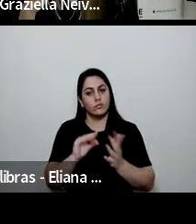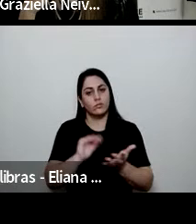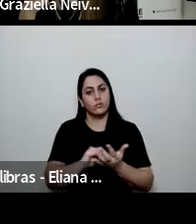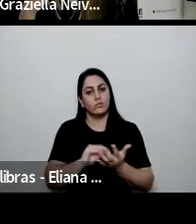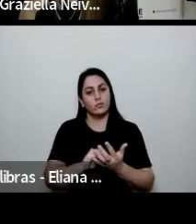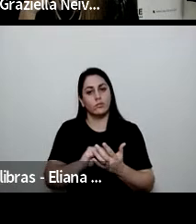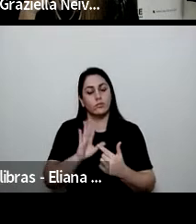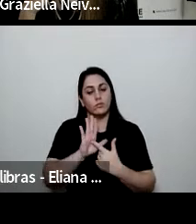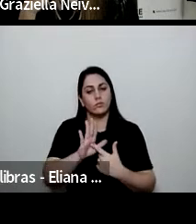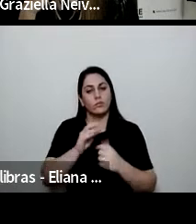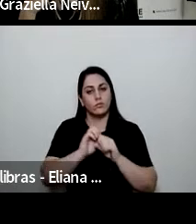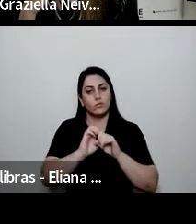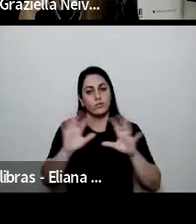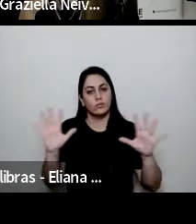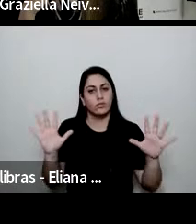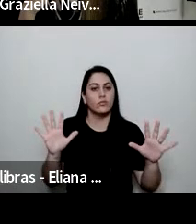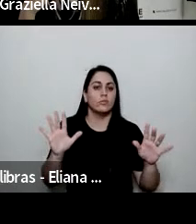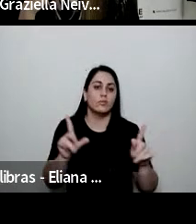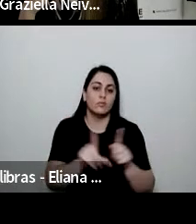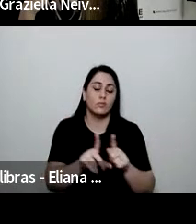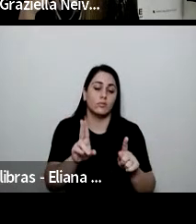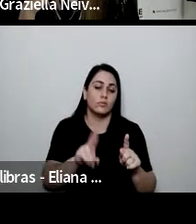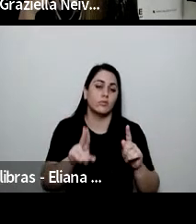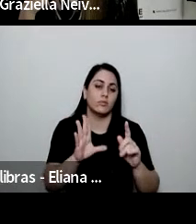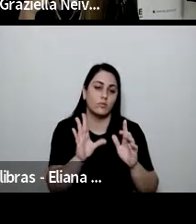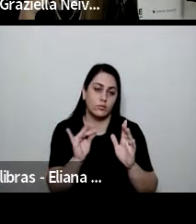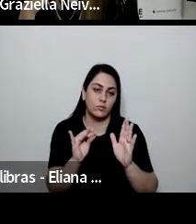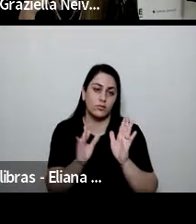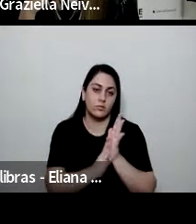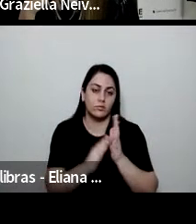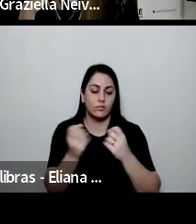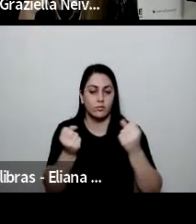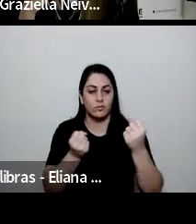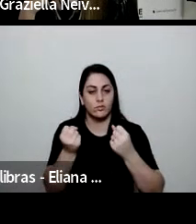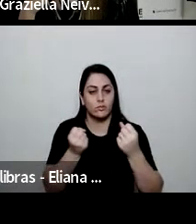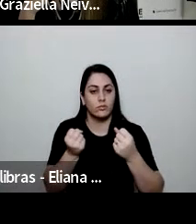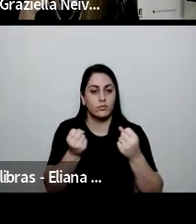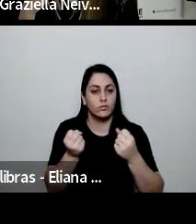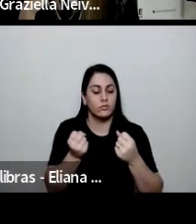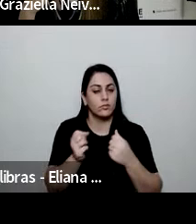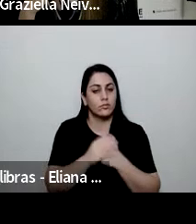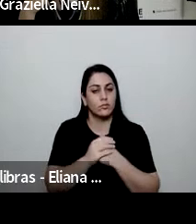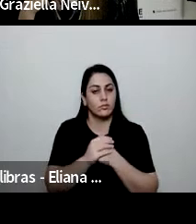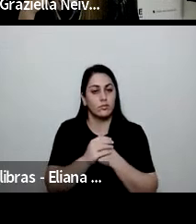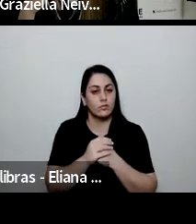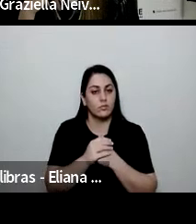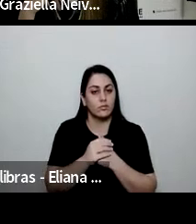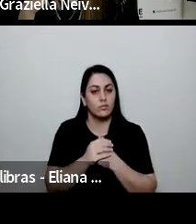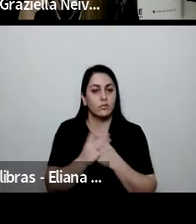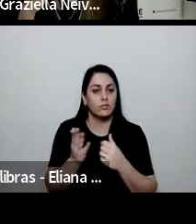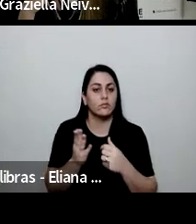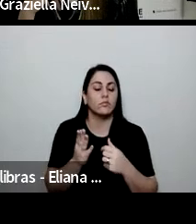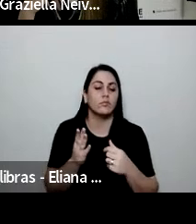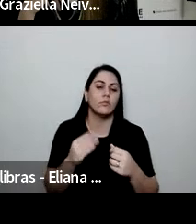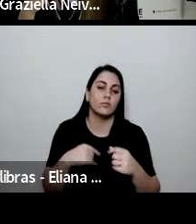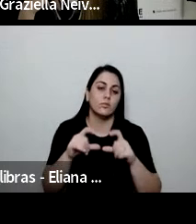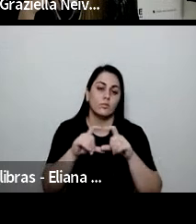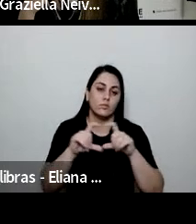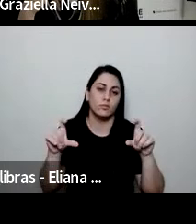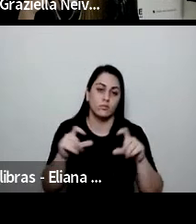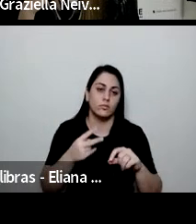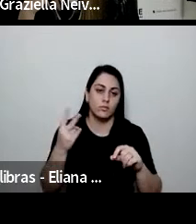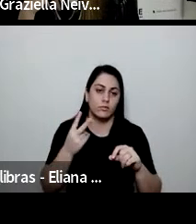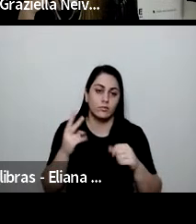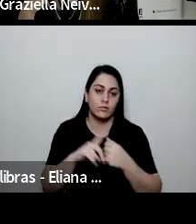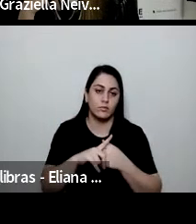pedido explícito de votos a utilização do adesivo plástico é autor automóveis recepcionado no segundo parágrafo 2º